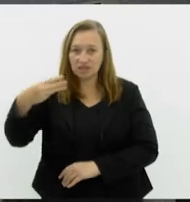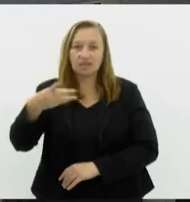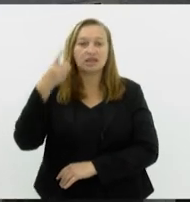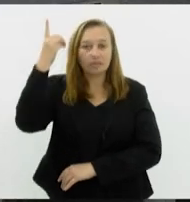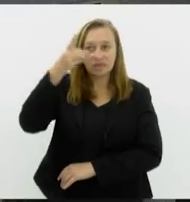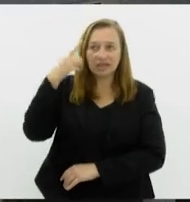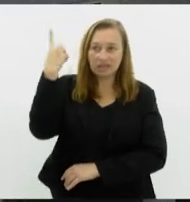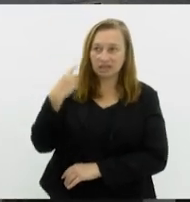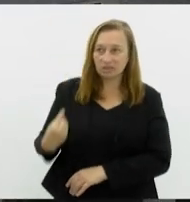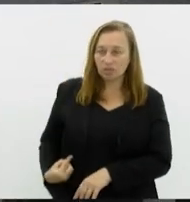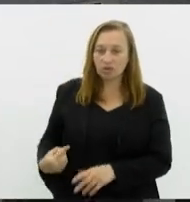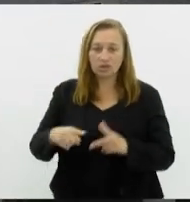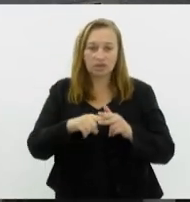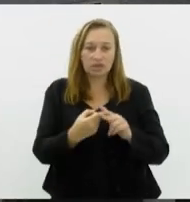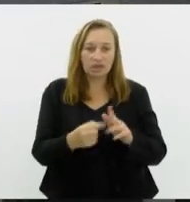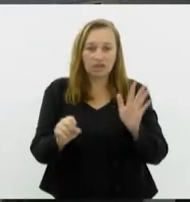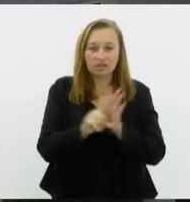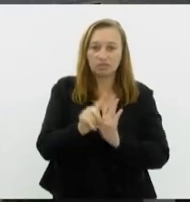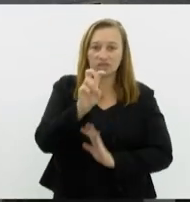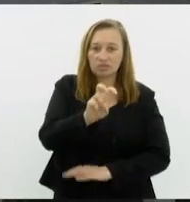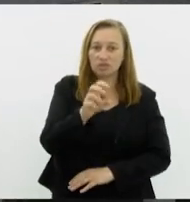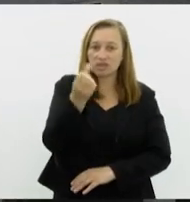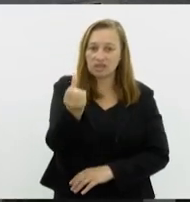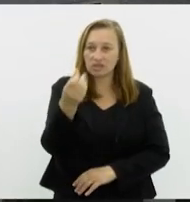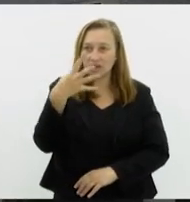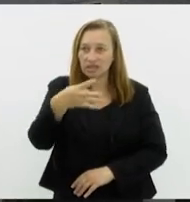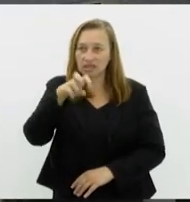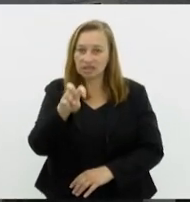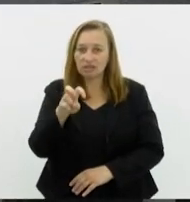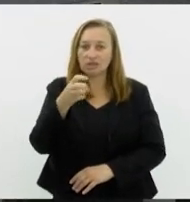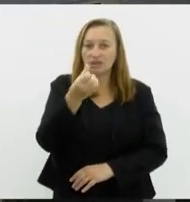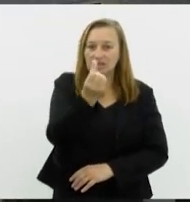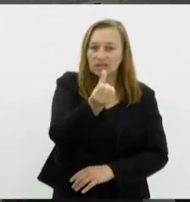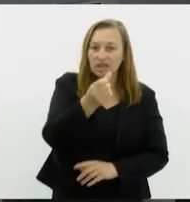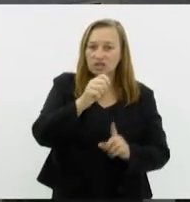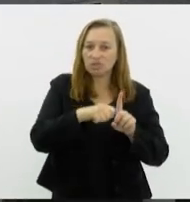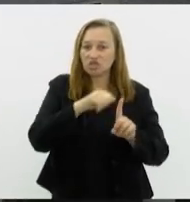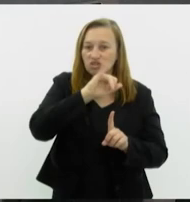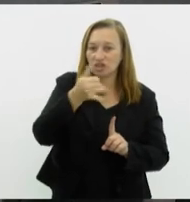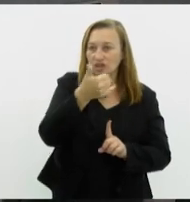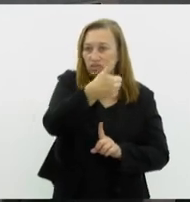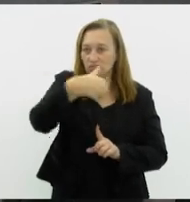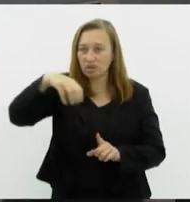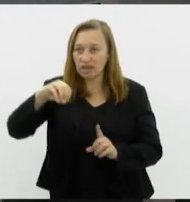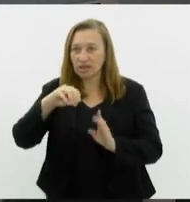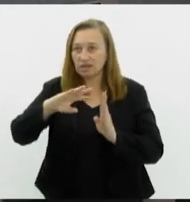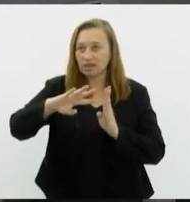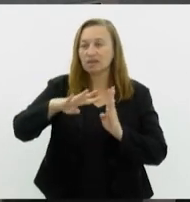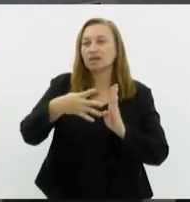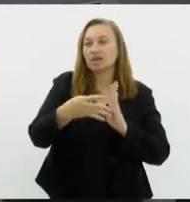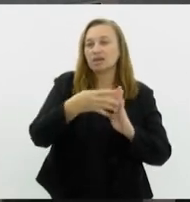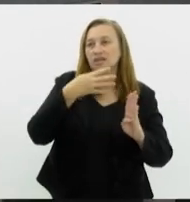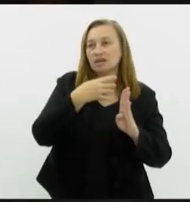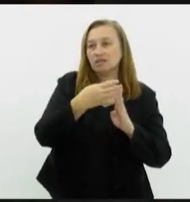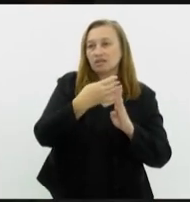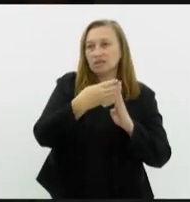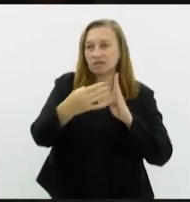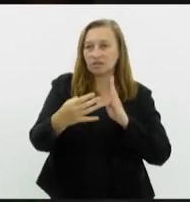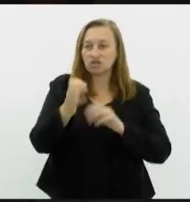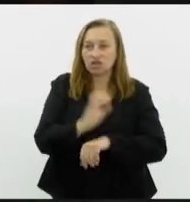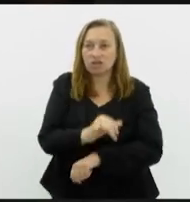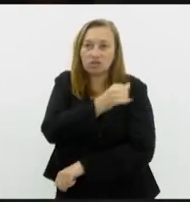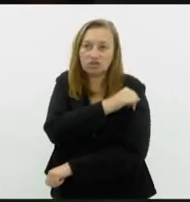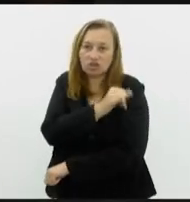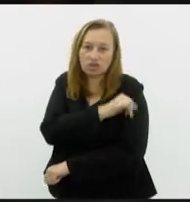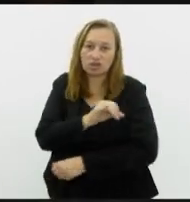deputada Dani Balbo, que altera o anexo da lei 5.645, de 6 de janeiro de 2010, incluído no calendário oficial do Estado do